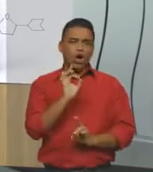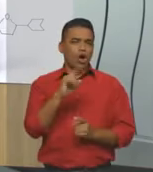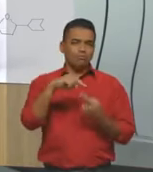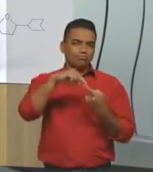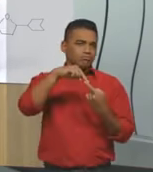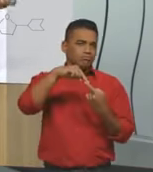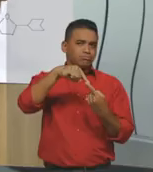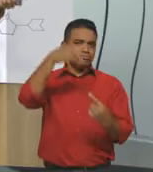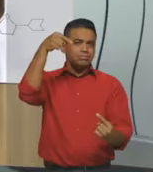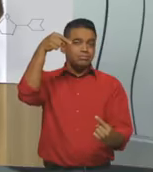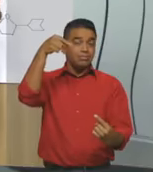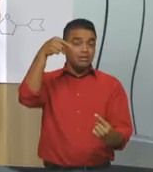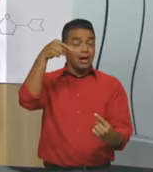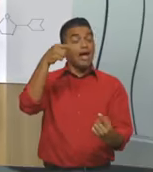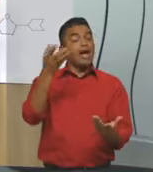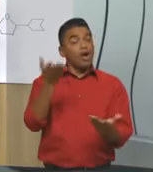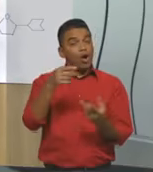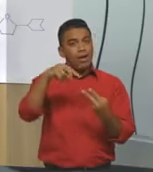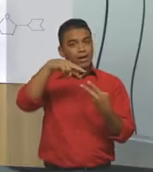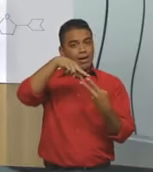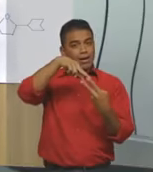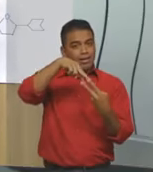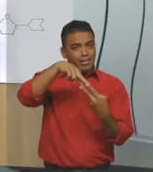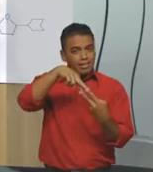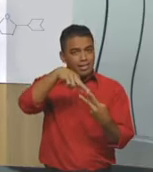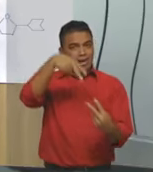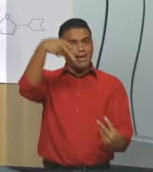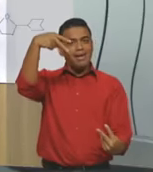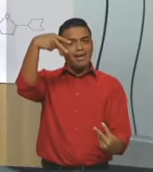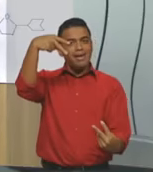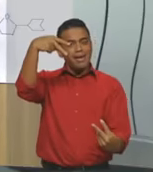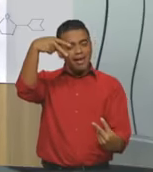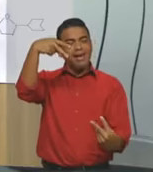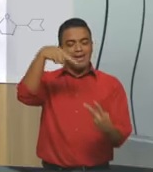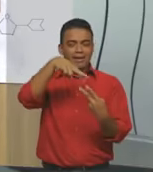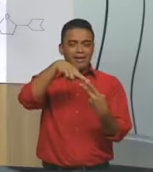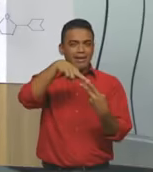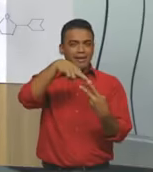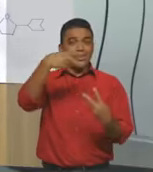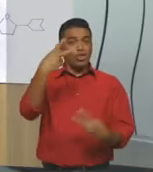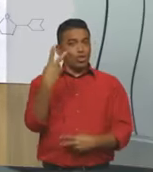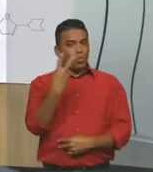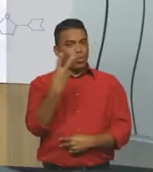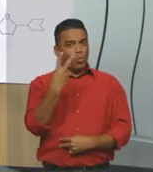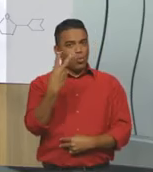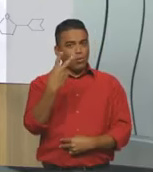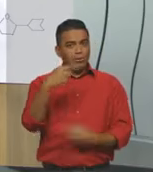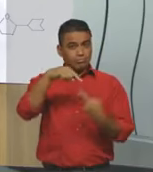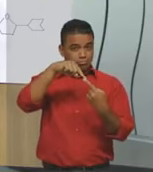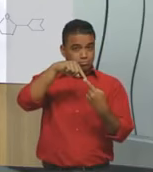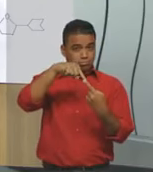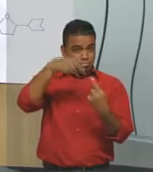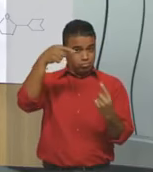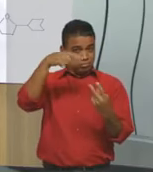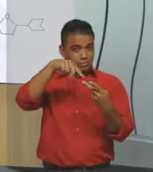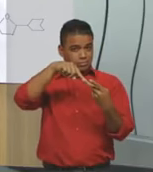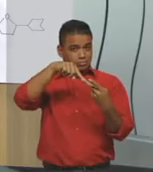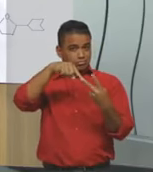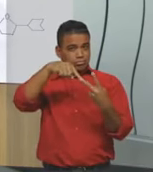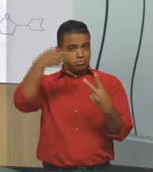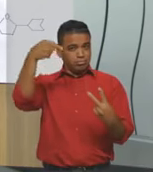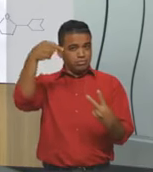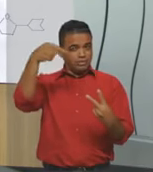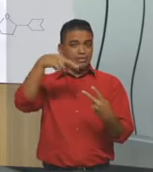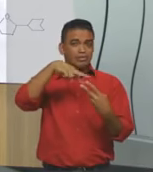nucleotídeos. Enquanto que o DNA, nós vamos ter 2 fitas. Uma fita, uma sequência de nucleotídeo aqui,